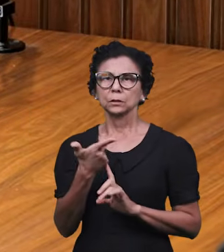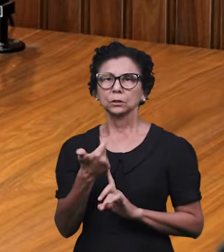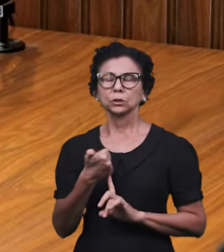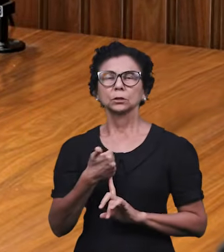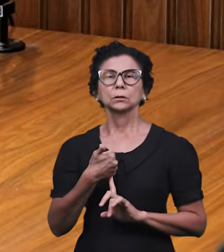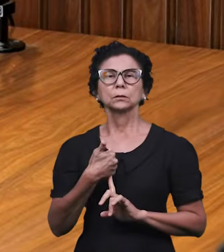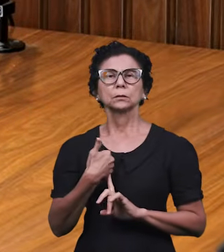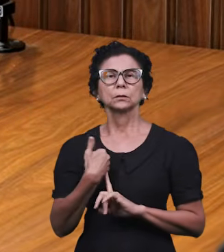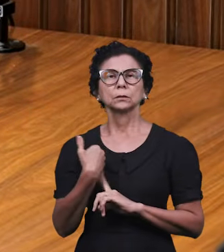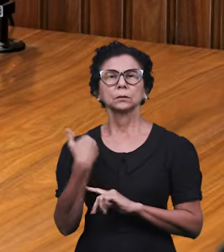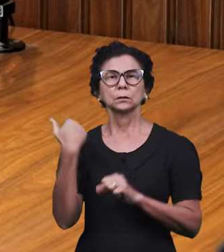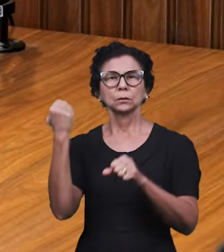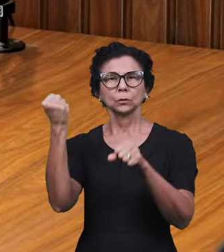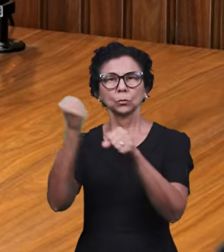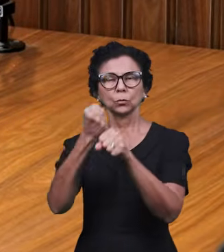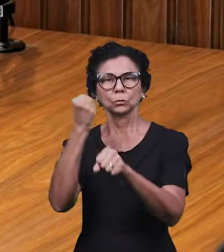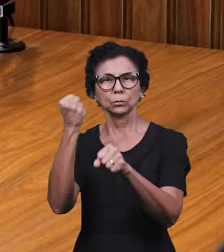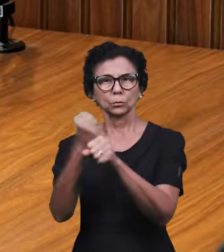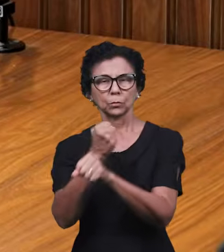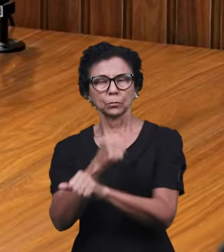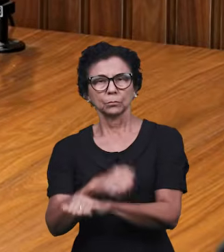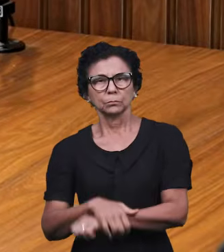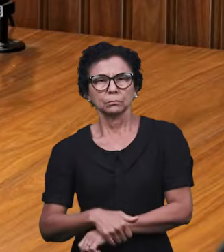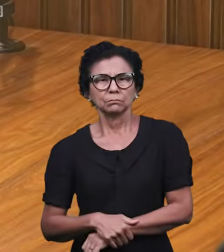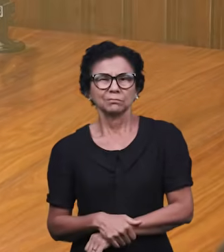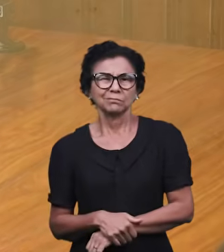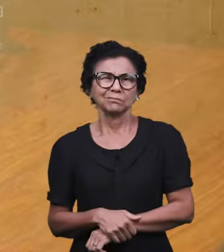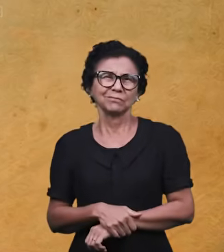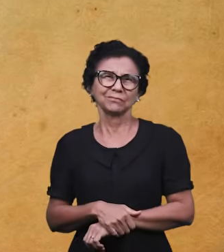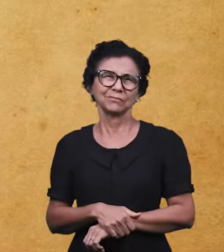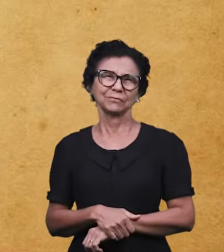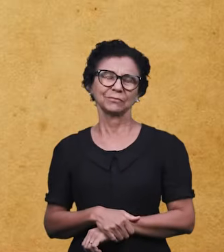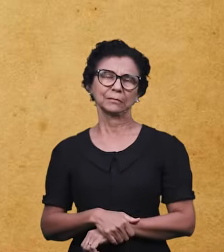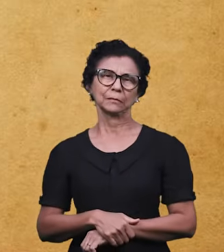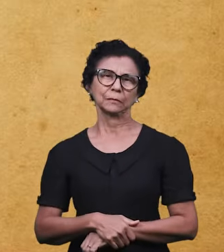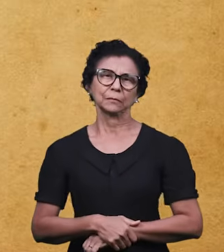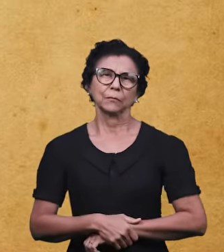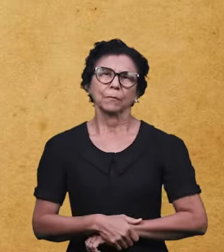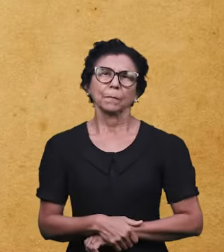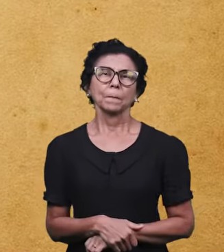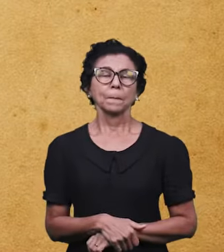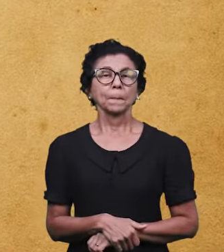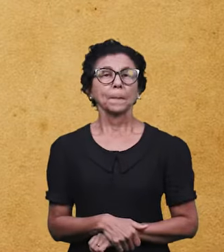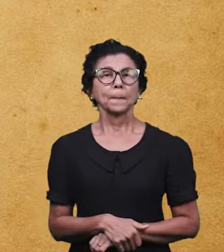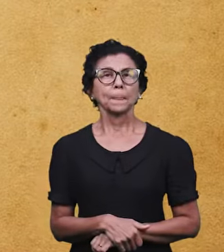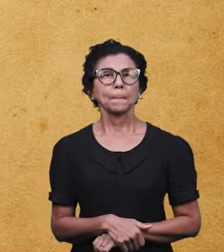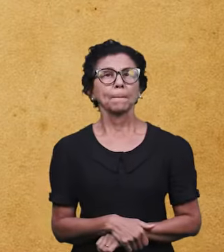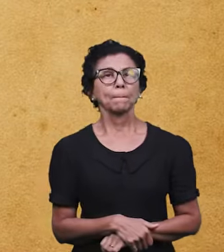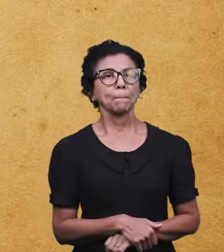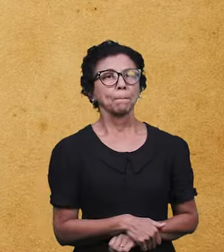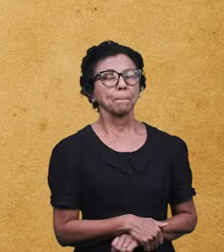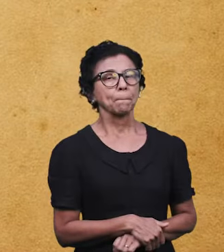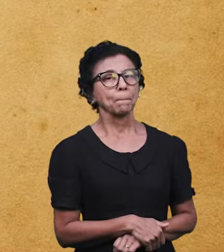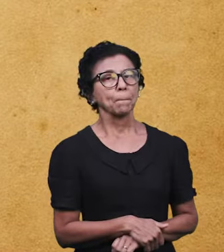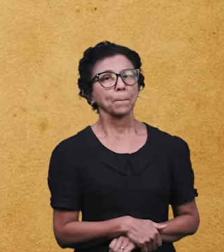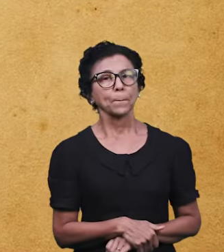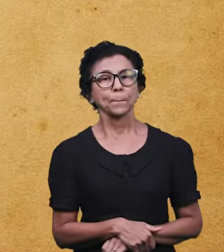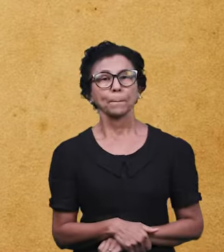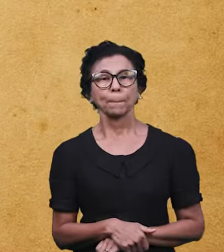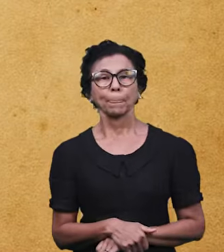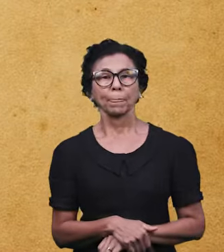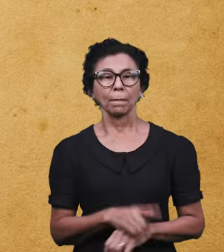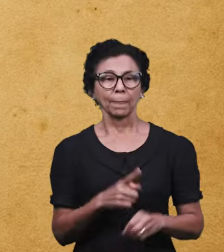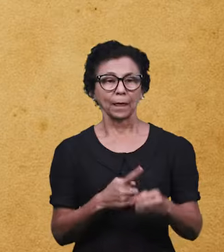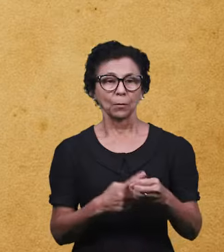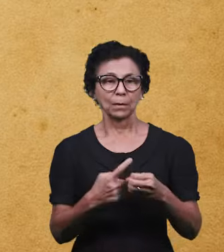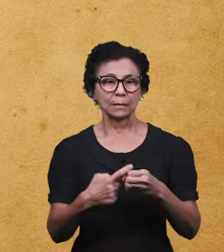aqui o texto só para a gente iniciar o programa. E fala assim: porque esperava a cidade que tem fundamentos, do